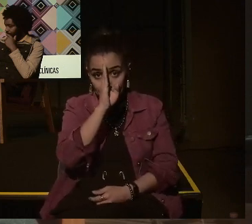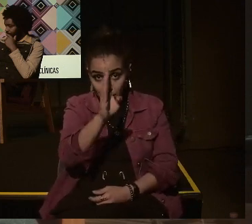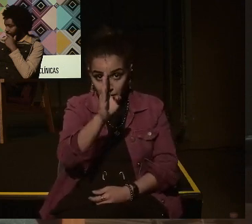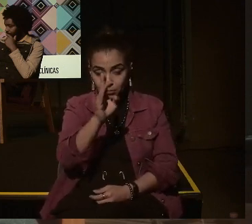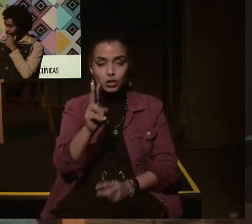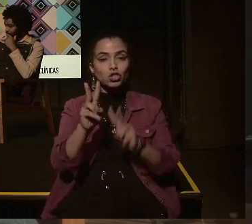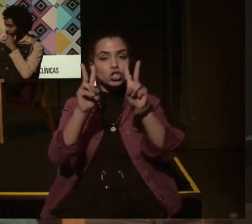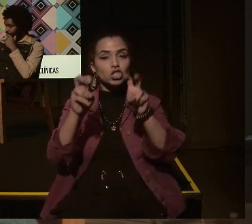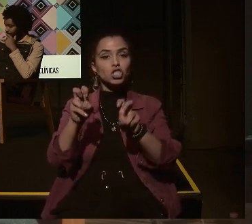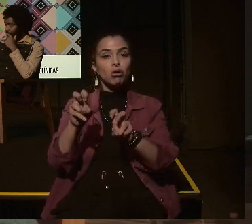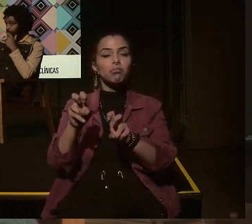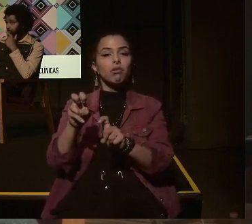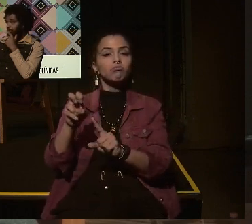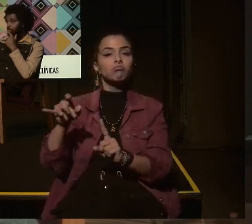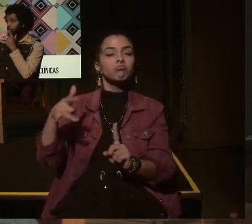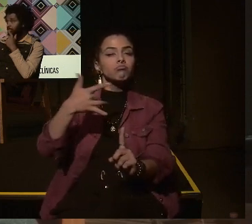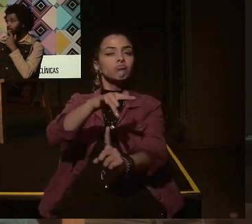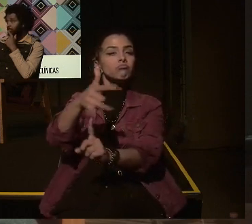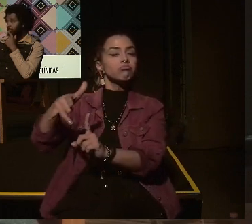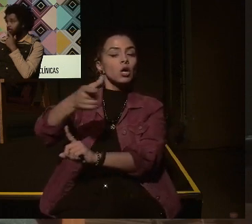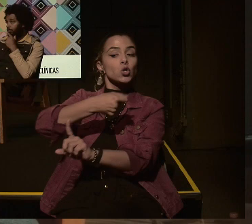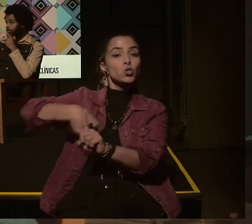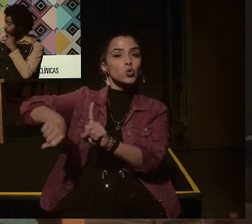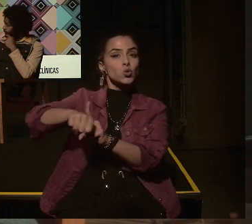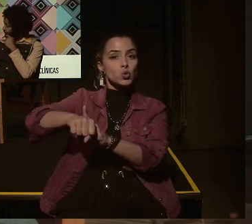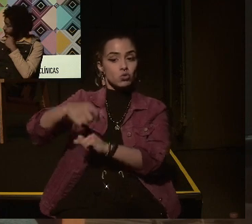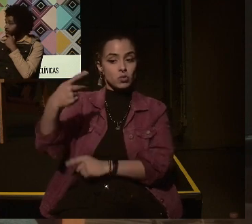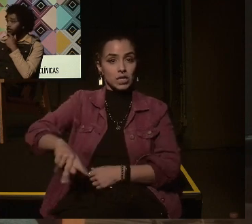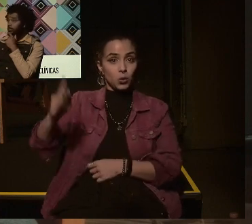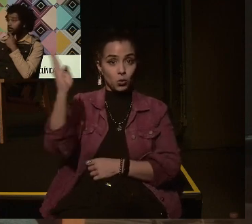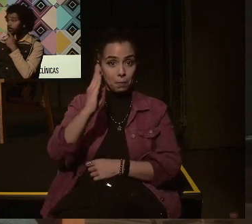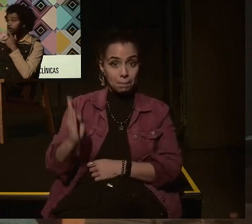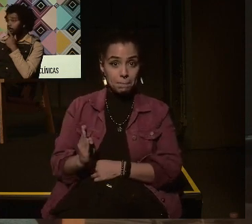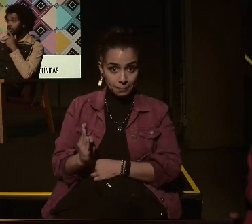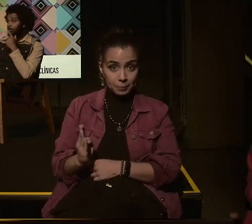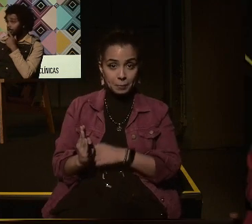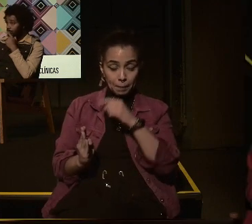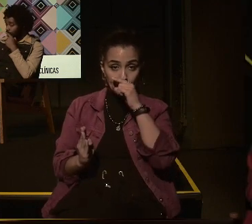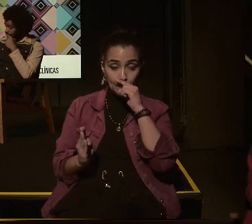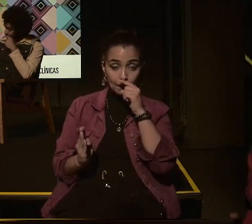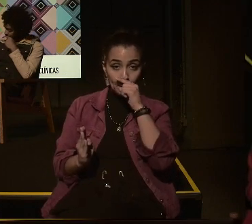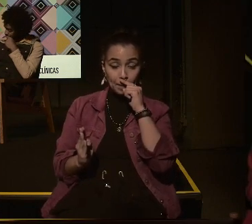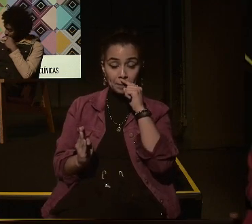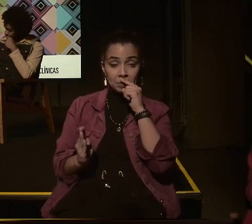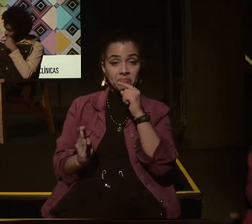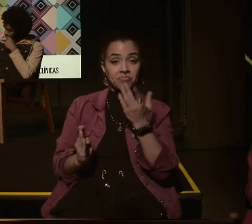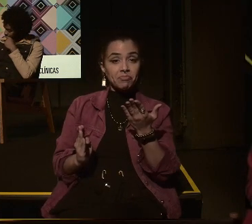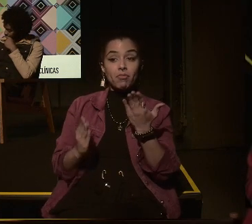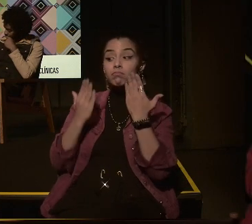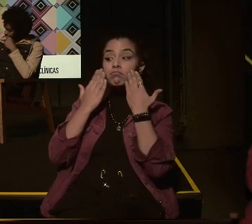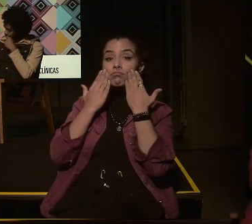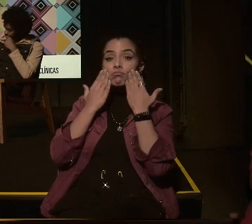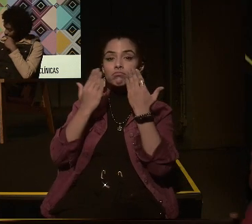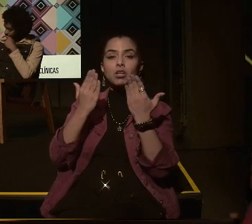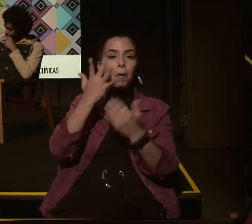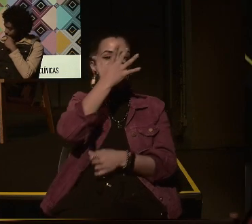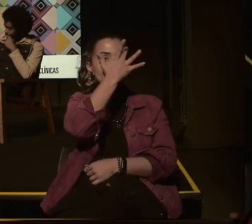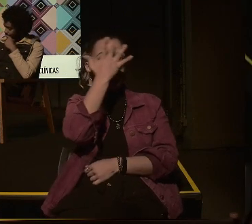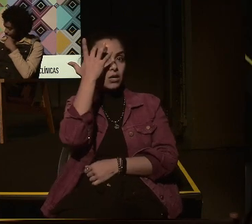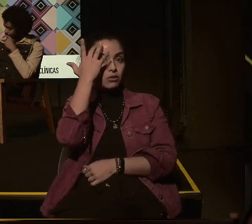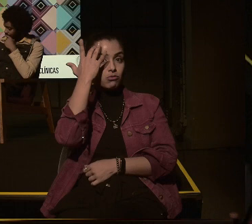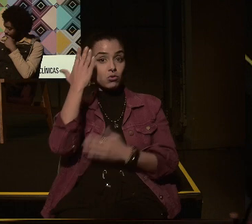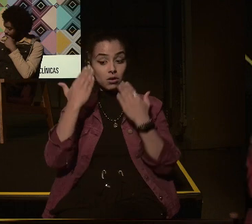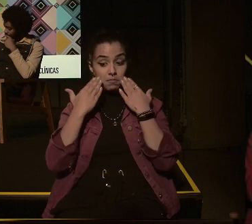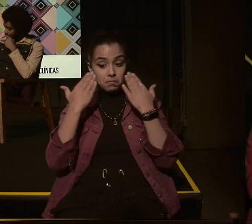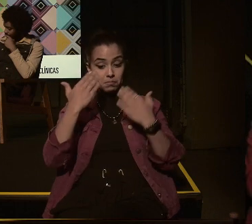social da tal terra Brasilis que determinados corpos e determinados